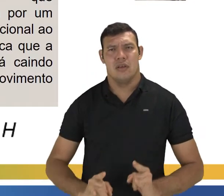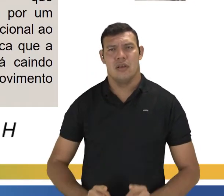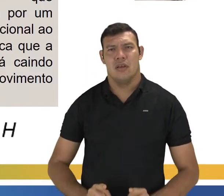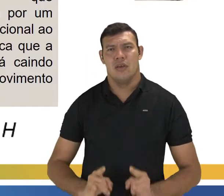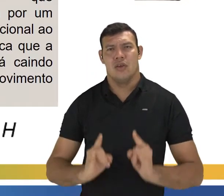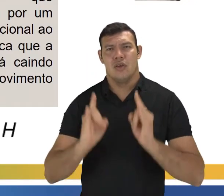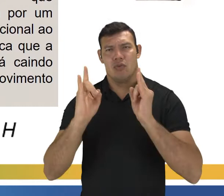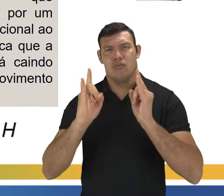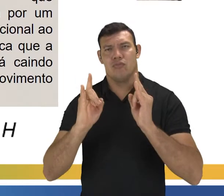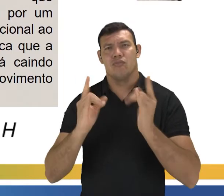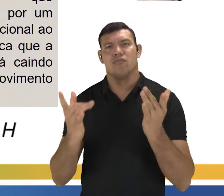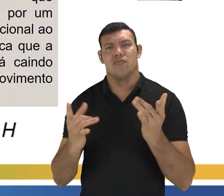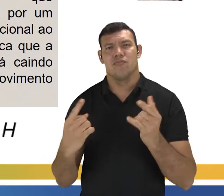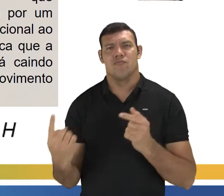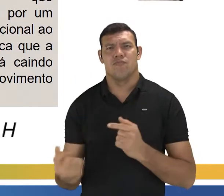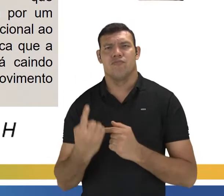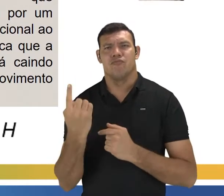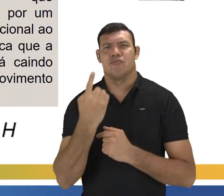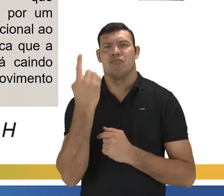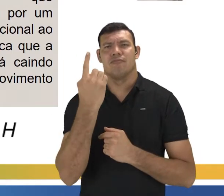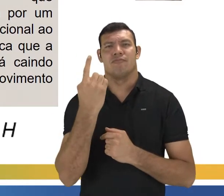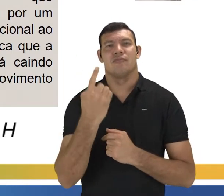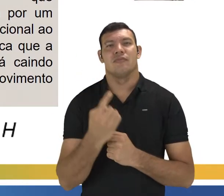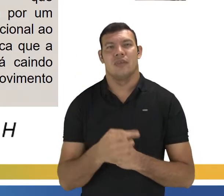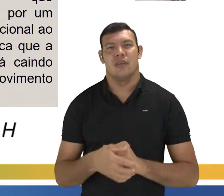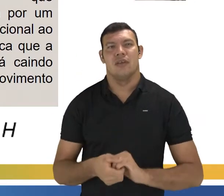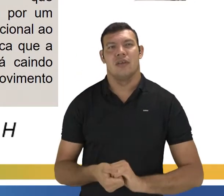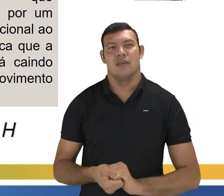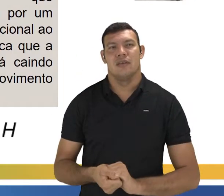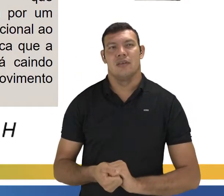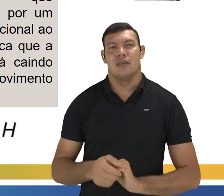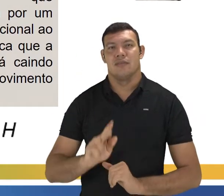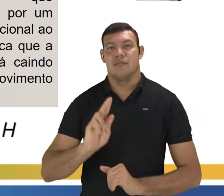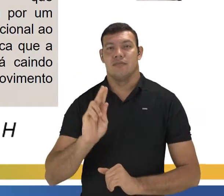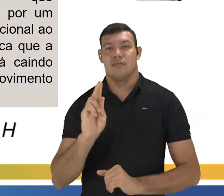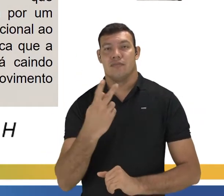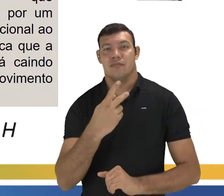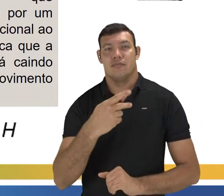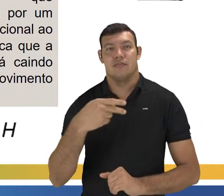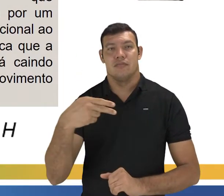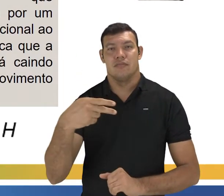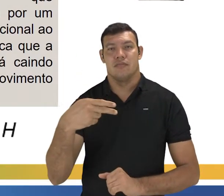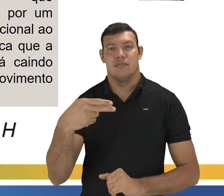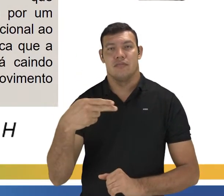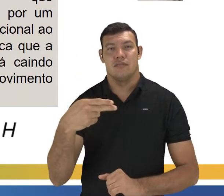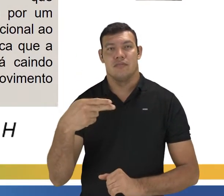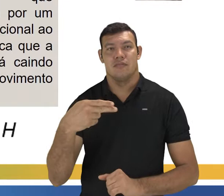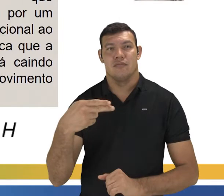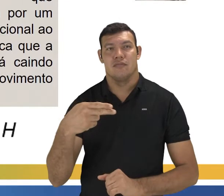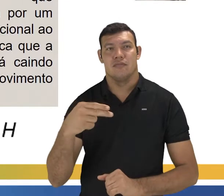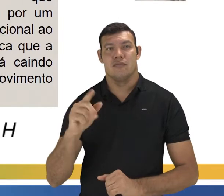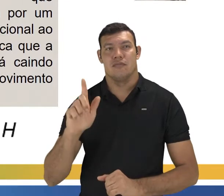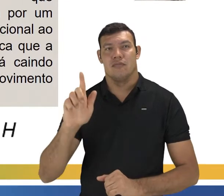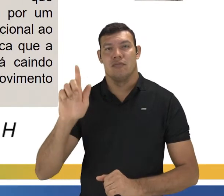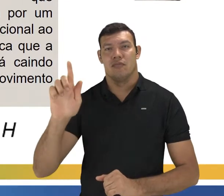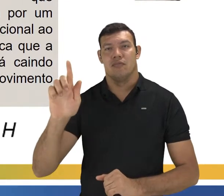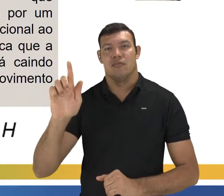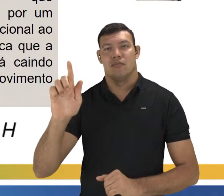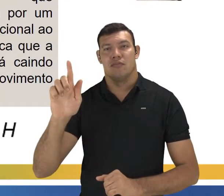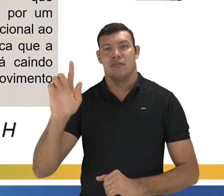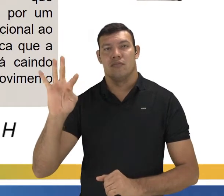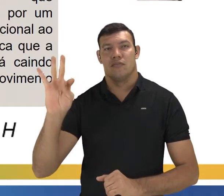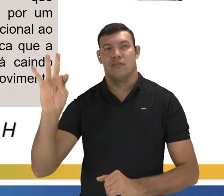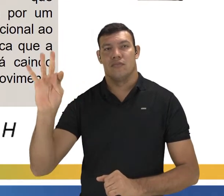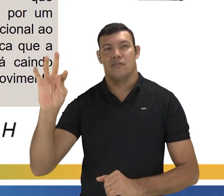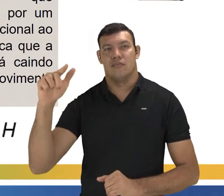quando eu quero por exemplo saber qual é a altura do objeto eu posso utilizar essa segunda equação h = g t ao quadrado sobre